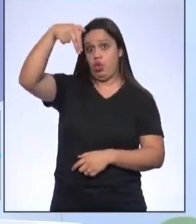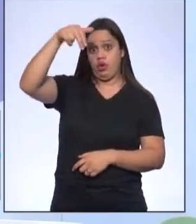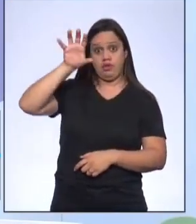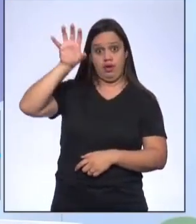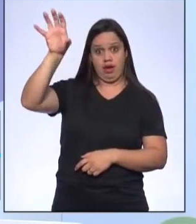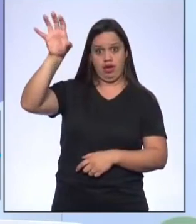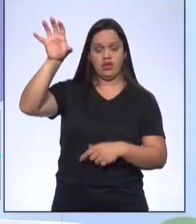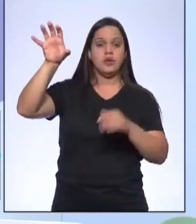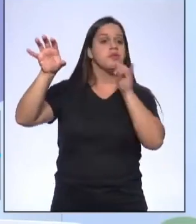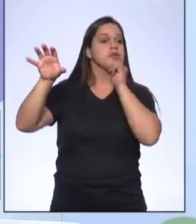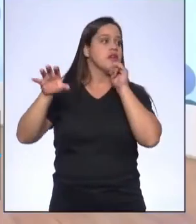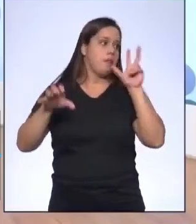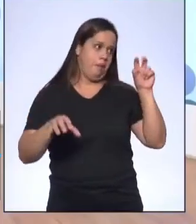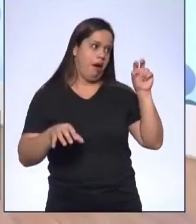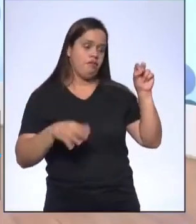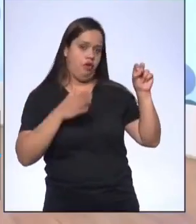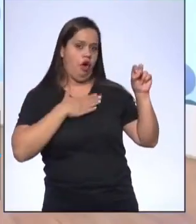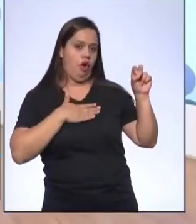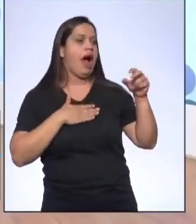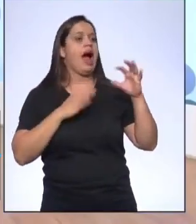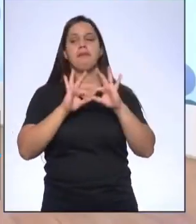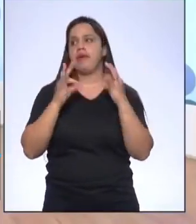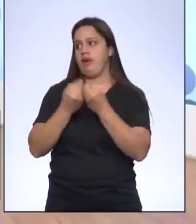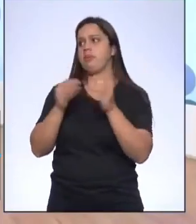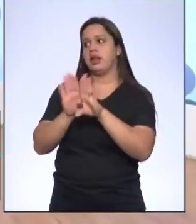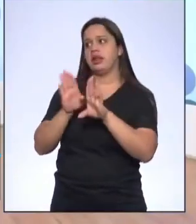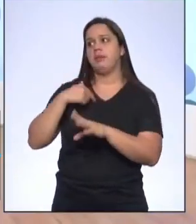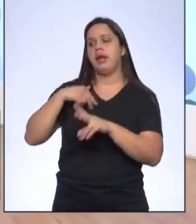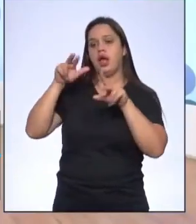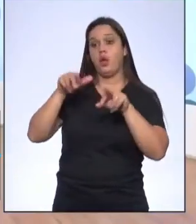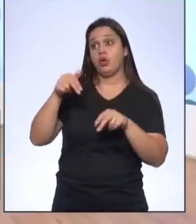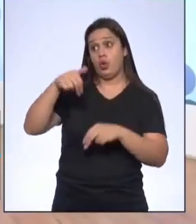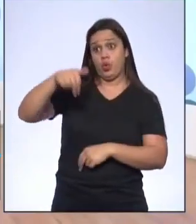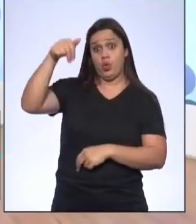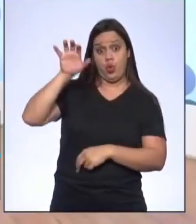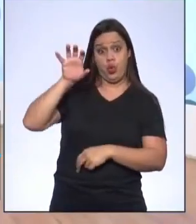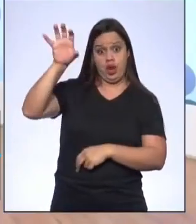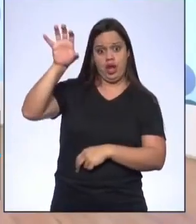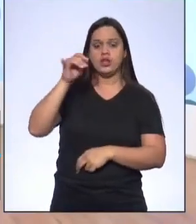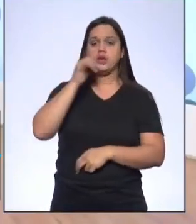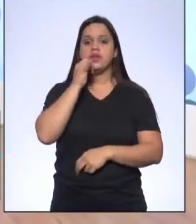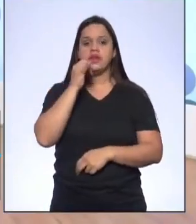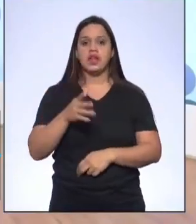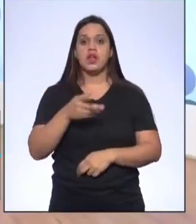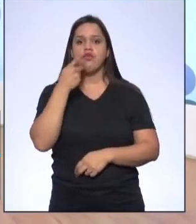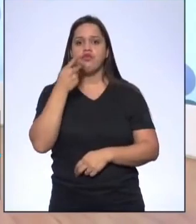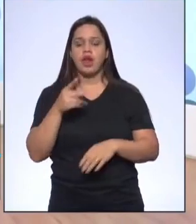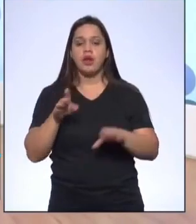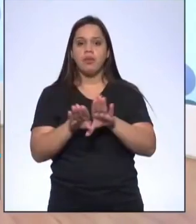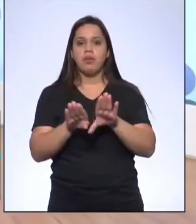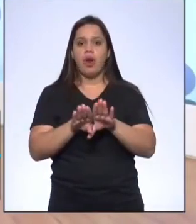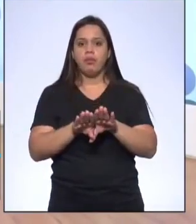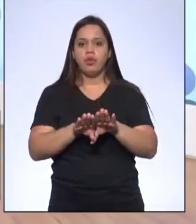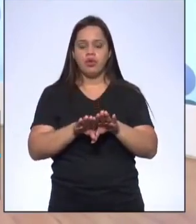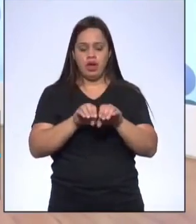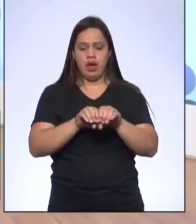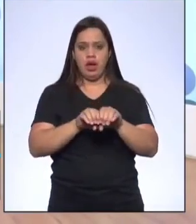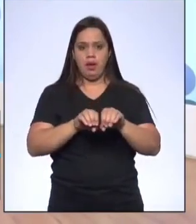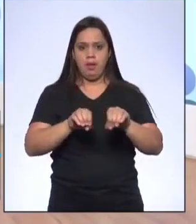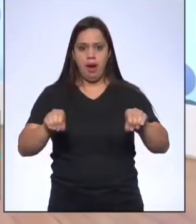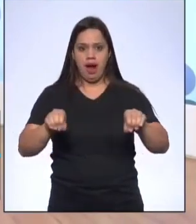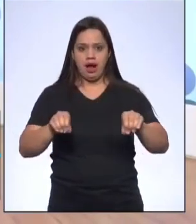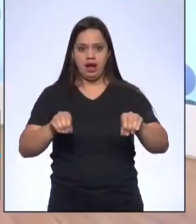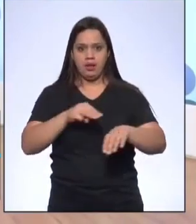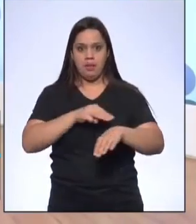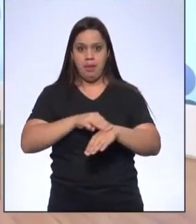Nordeste. A minha família também. A família da Mônica também, que bom. Então, assim, por exemplo, se eu falo assim, macaxeira. O que seria macaxeira,